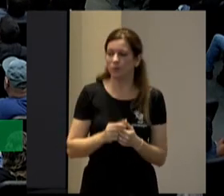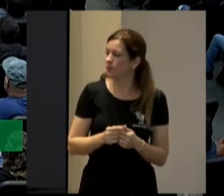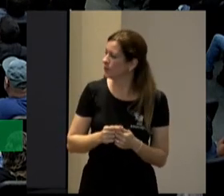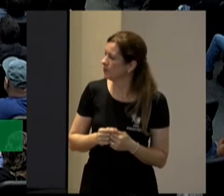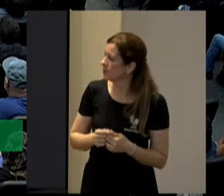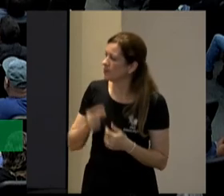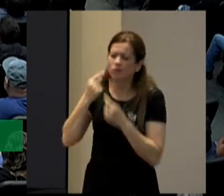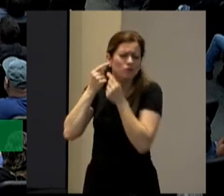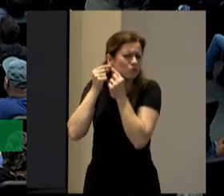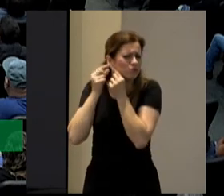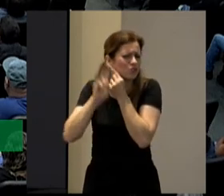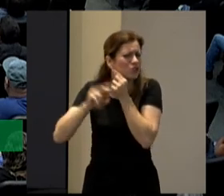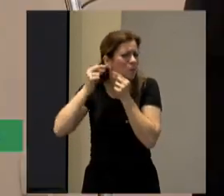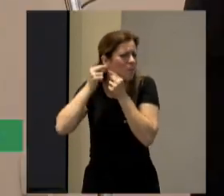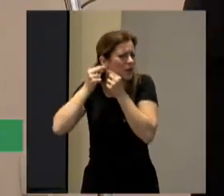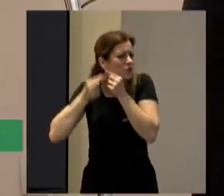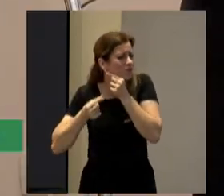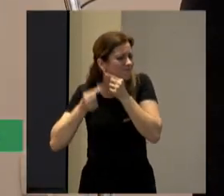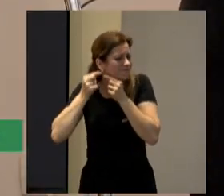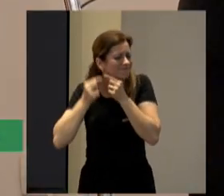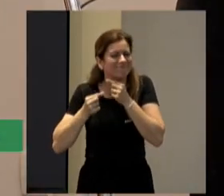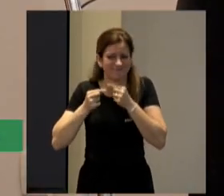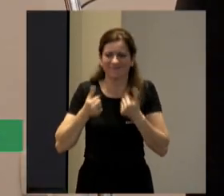que, um brinco grande.